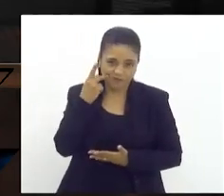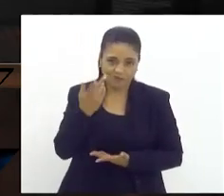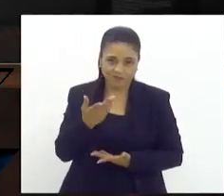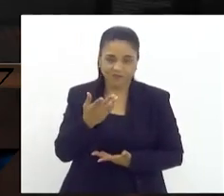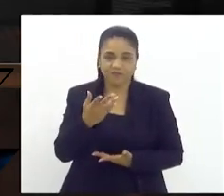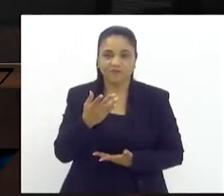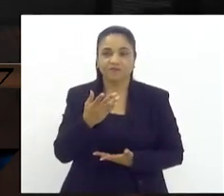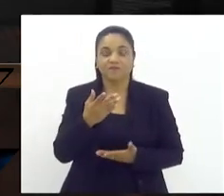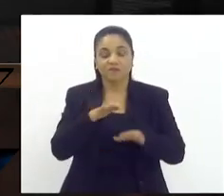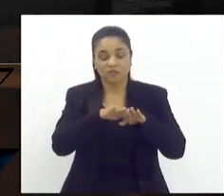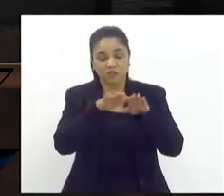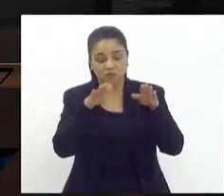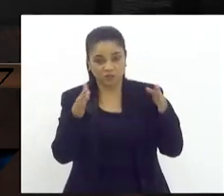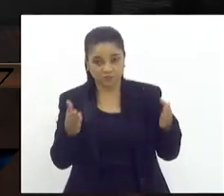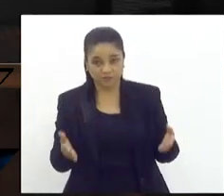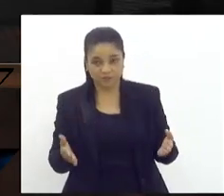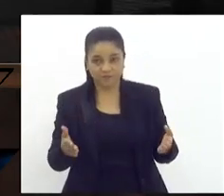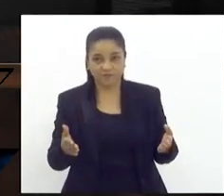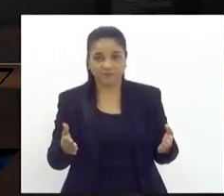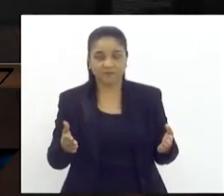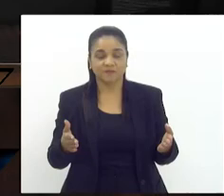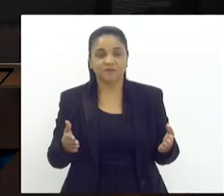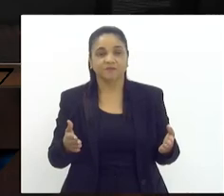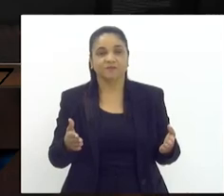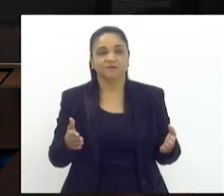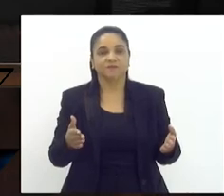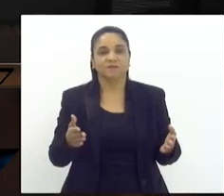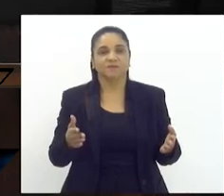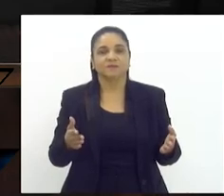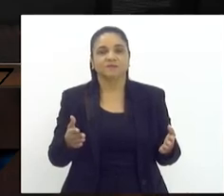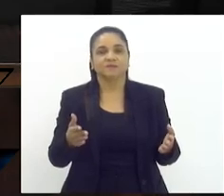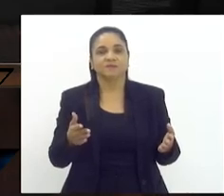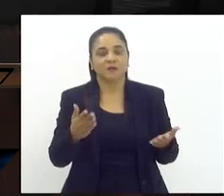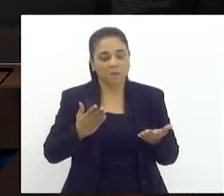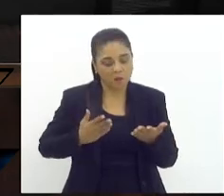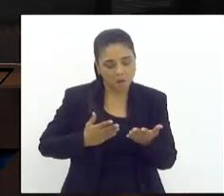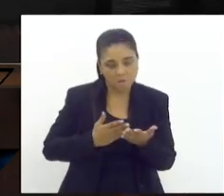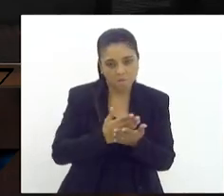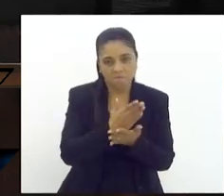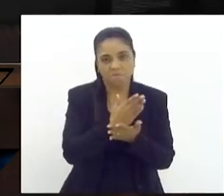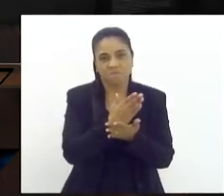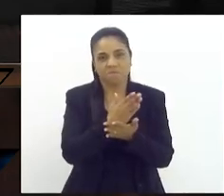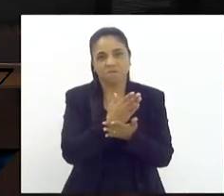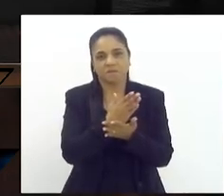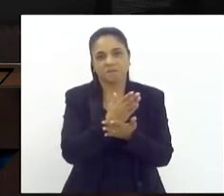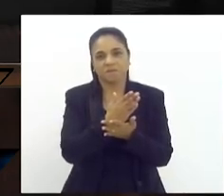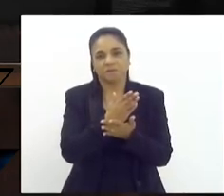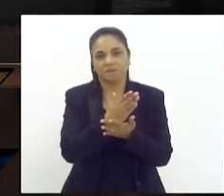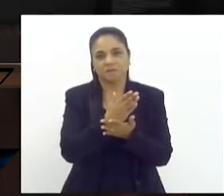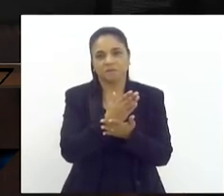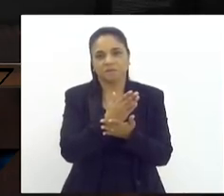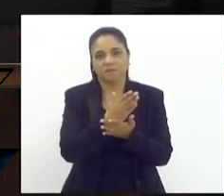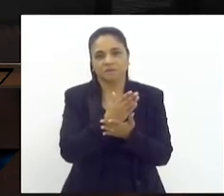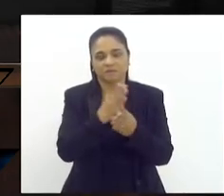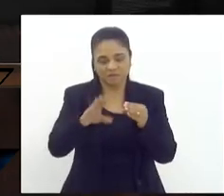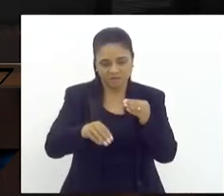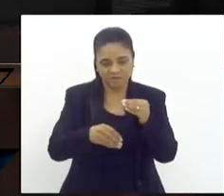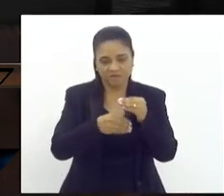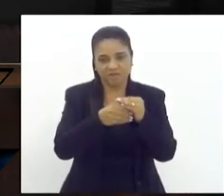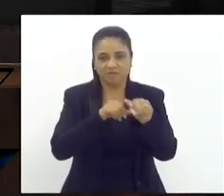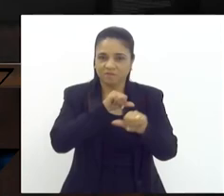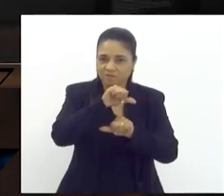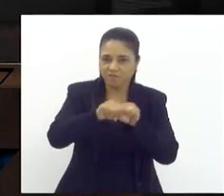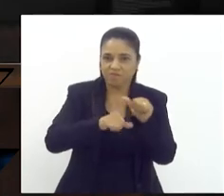a sobremesa o destaque para aprovação da emenda modificativa